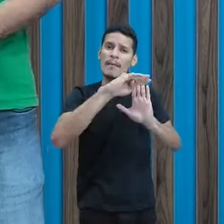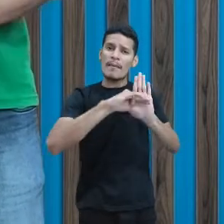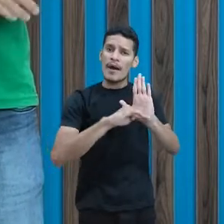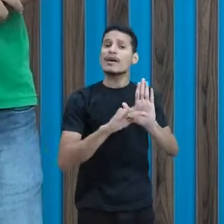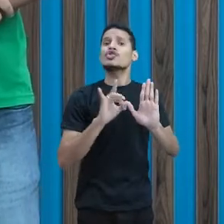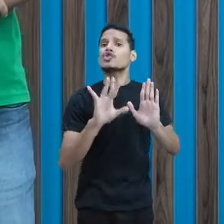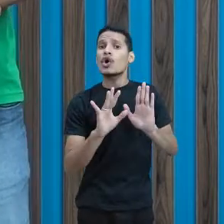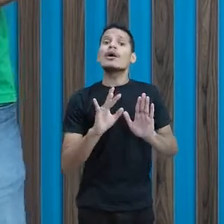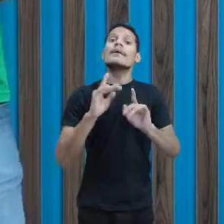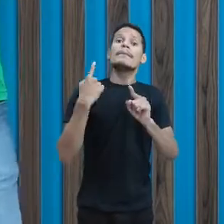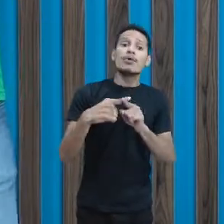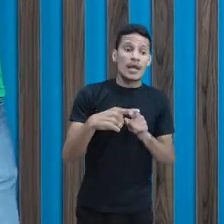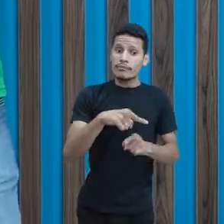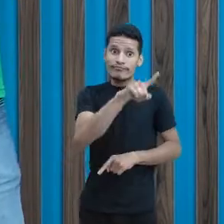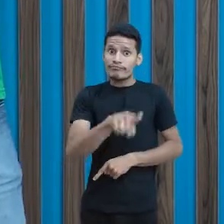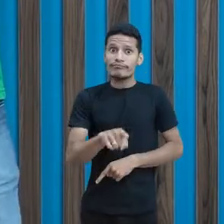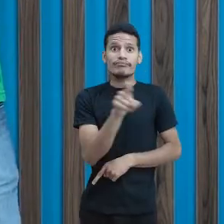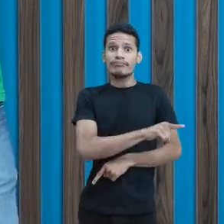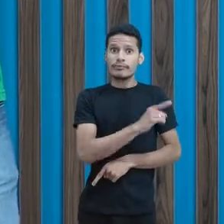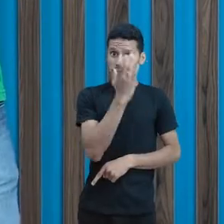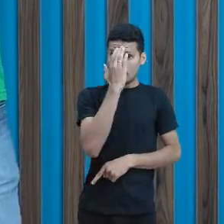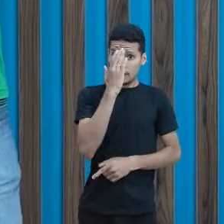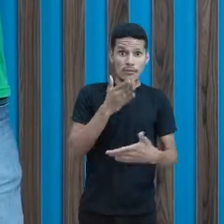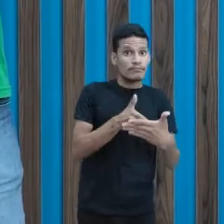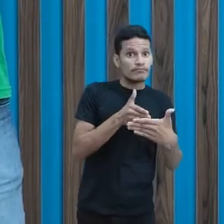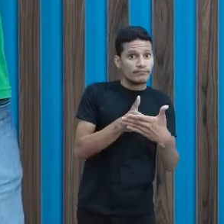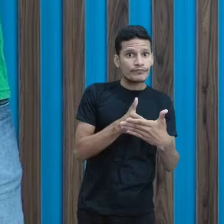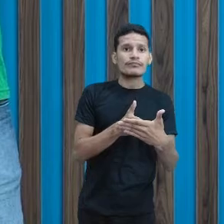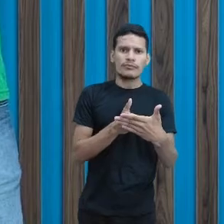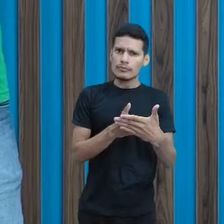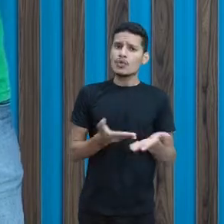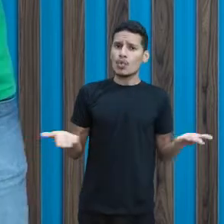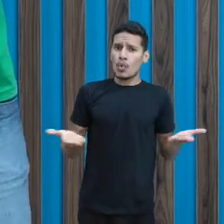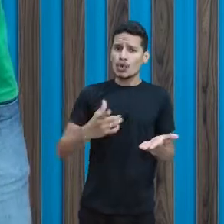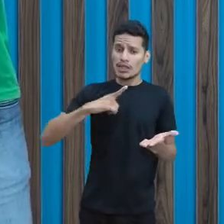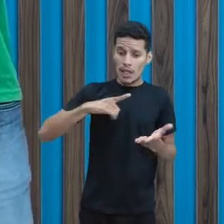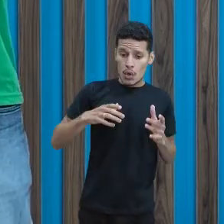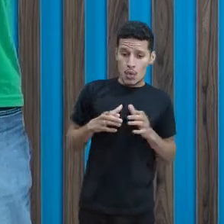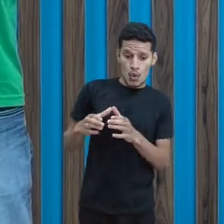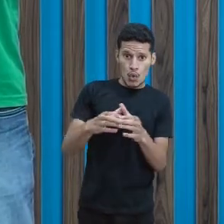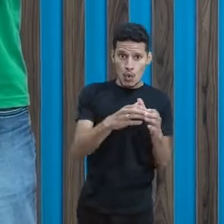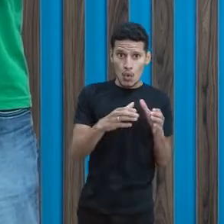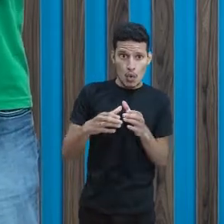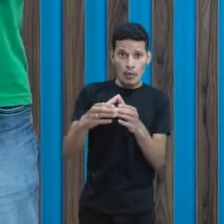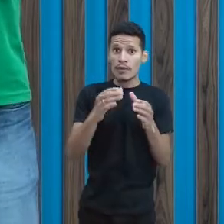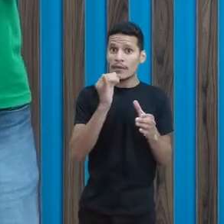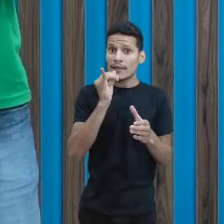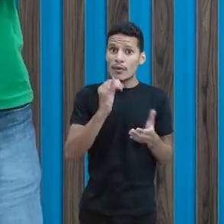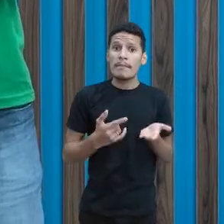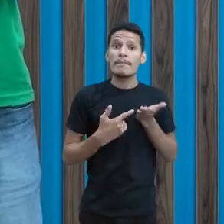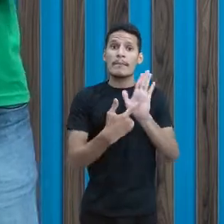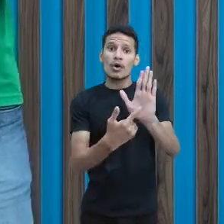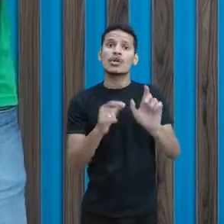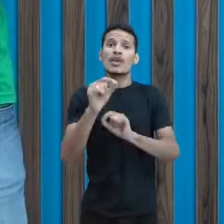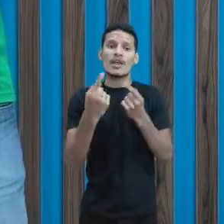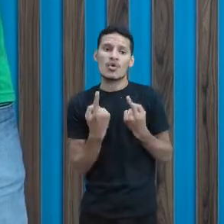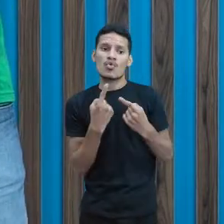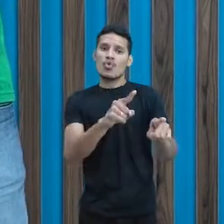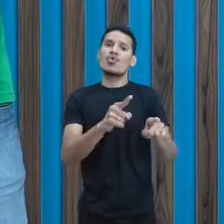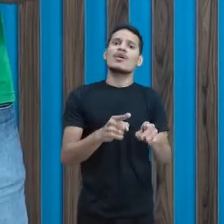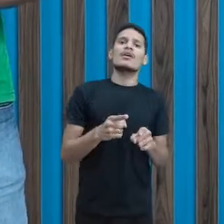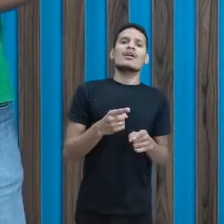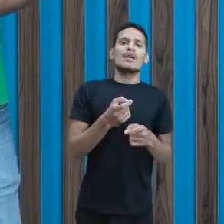aqui a gente não foi censurado. Então, gente, é aquela questão. Hoje a gente tem grupos que, né, querem se lançar contra a imprensa, né?